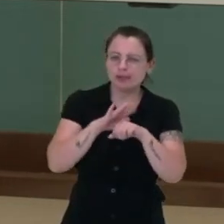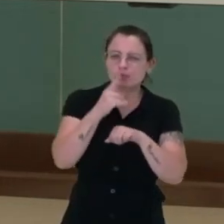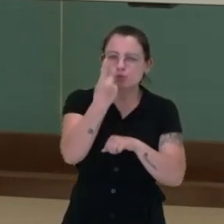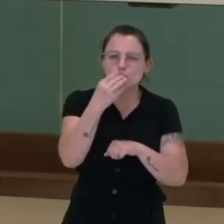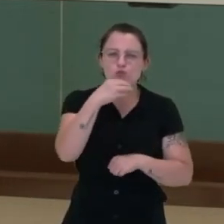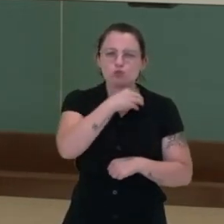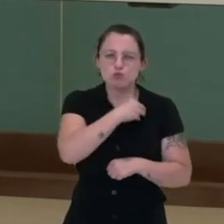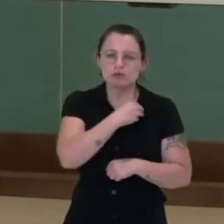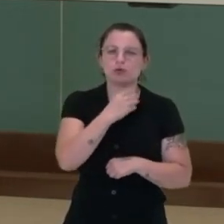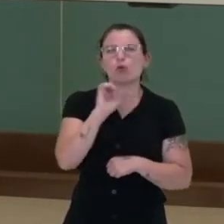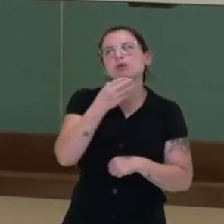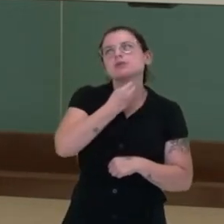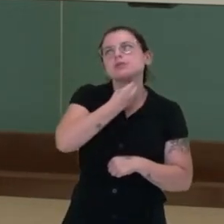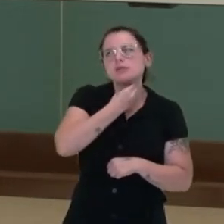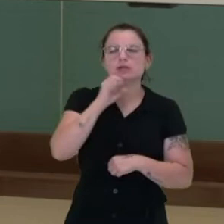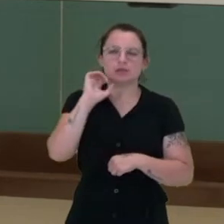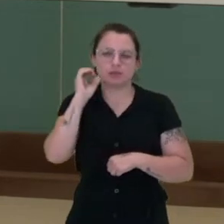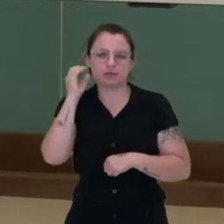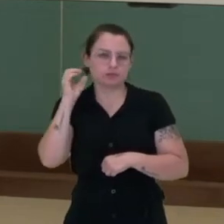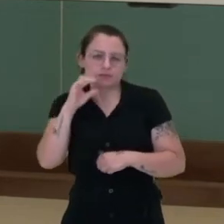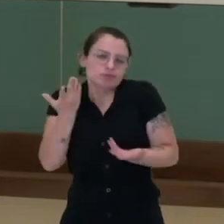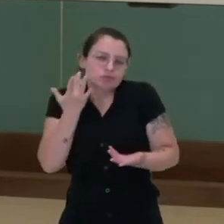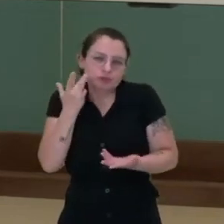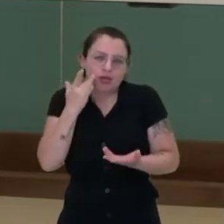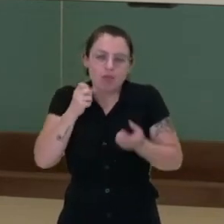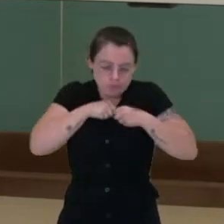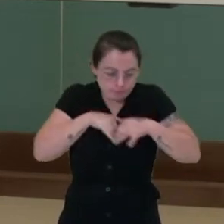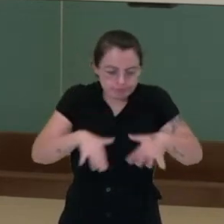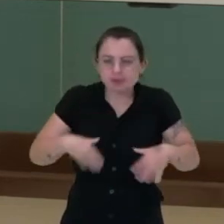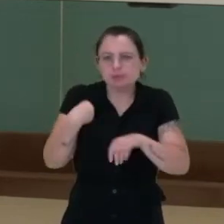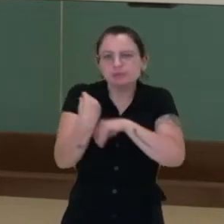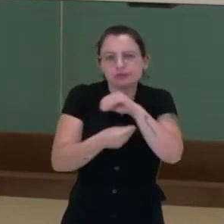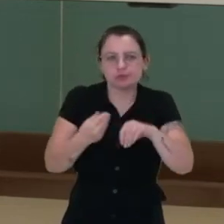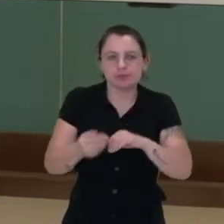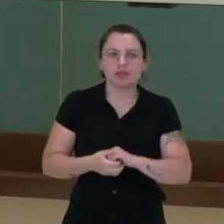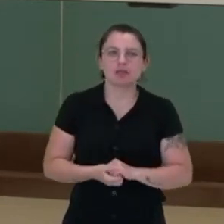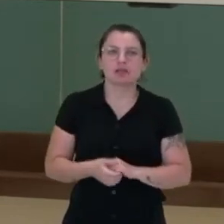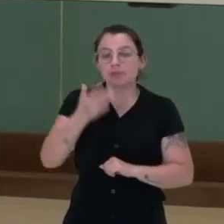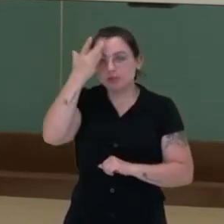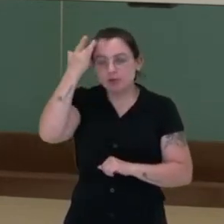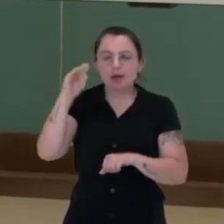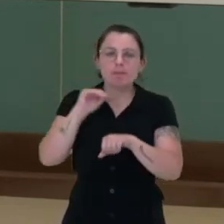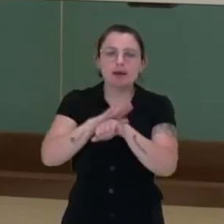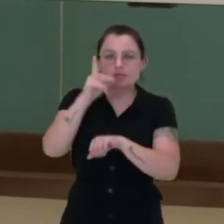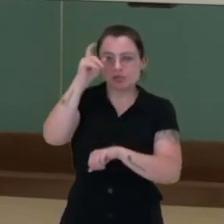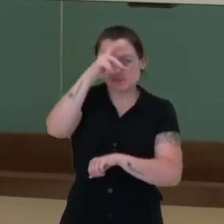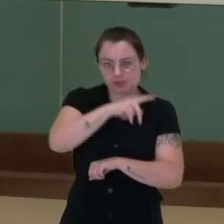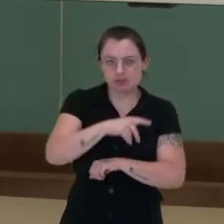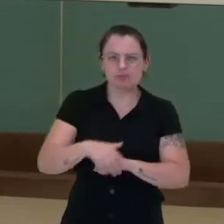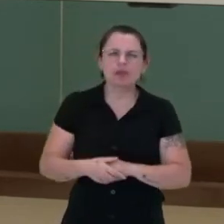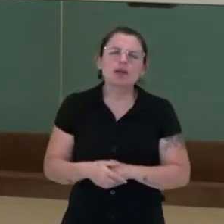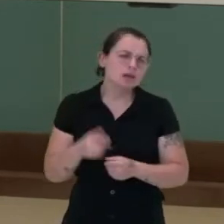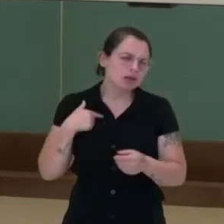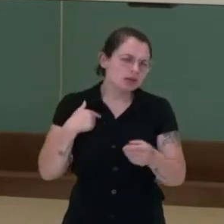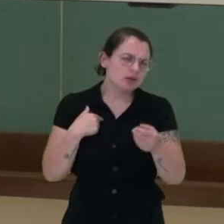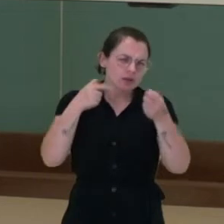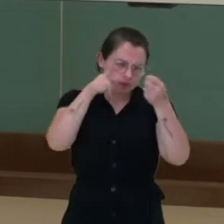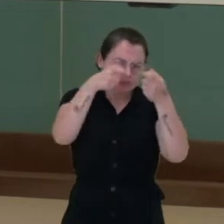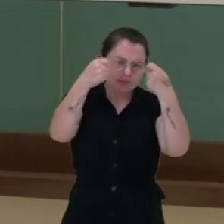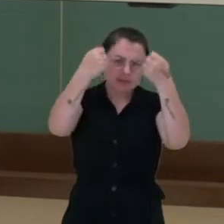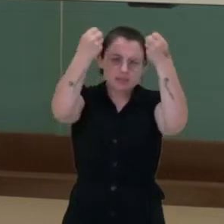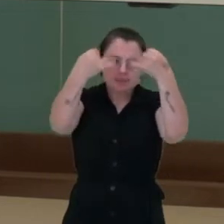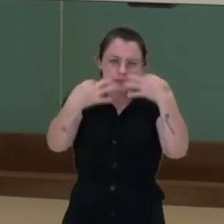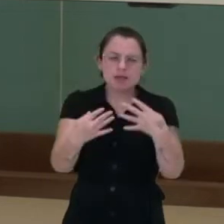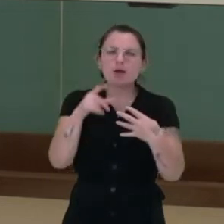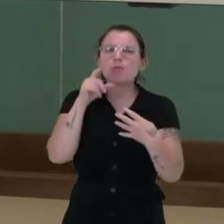único local, complicando a situação dessa pessoa. Explique por que esse tipo de situação não é rara.